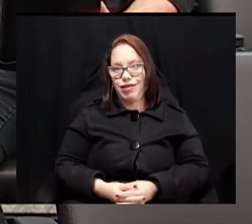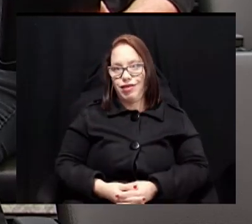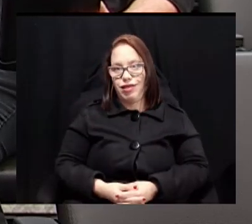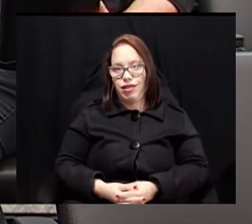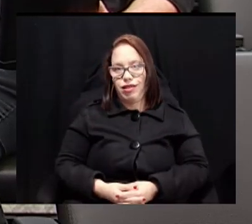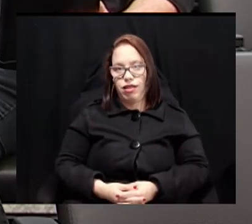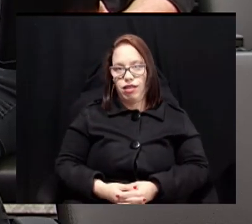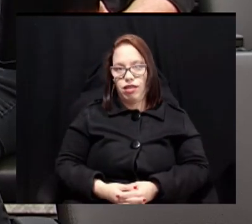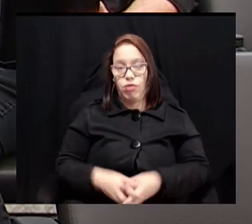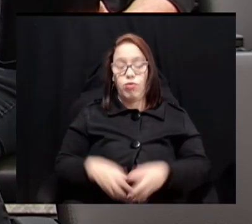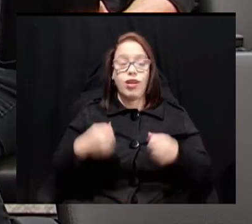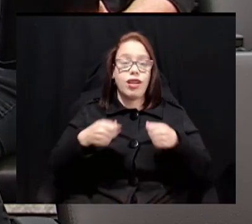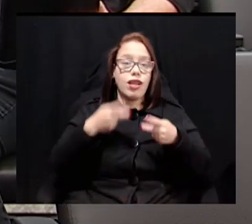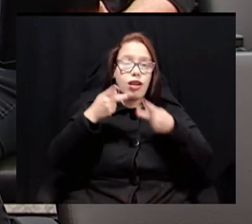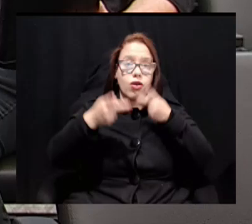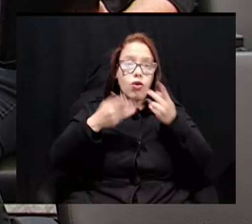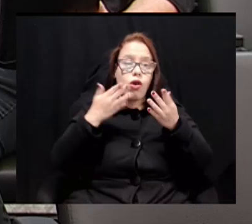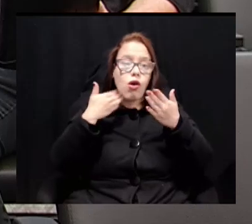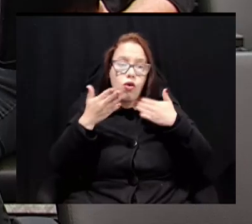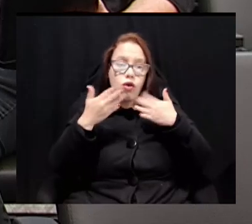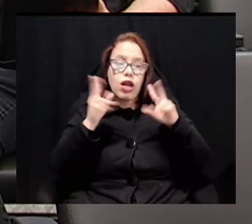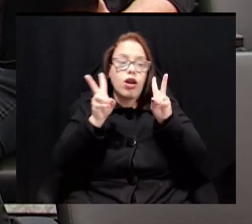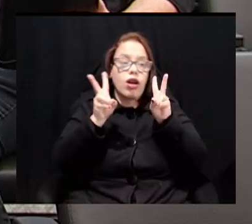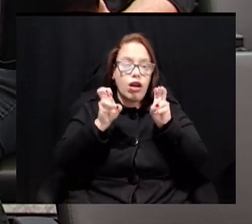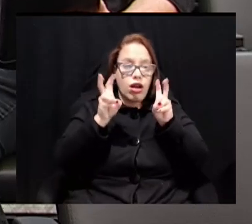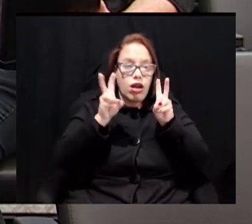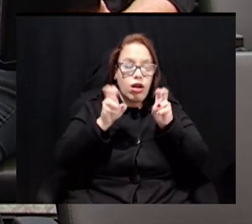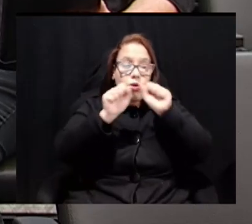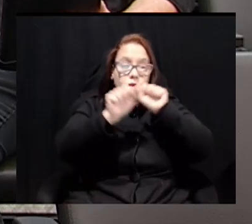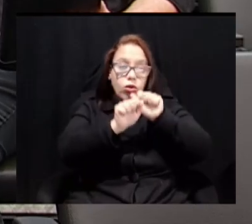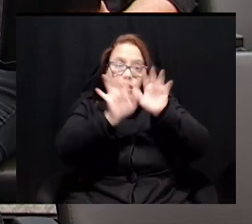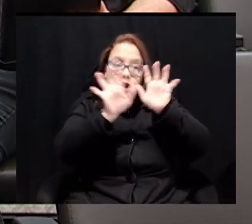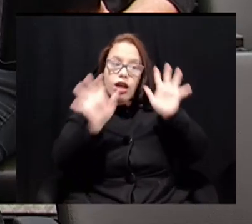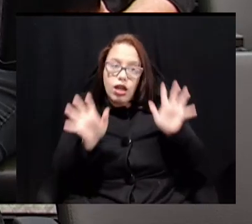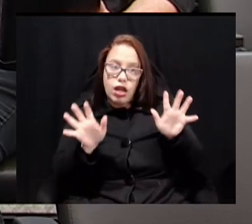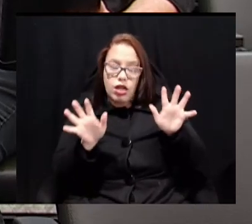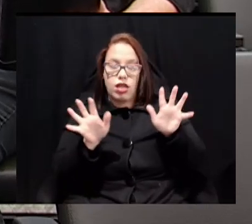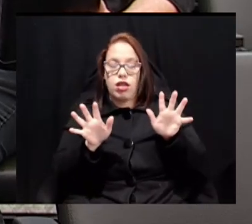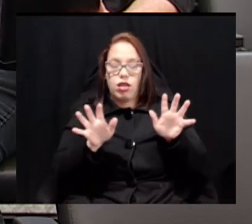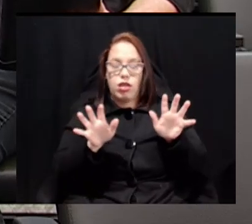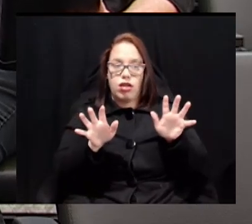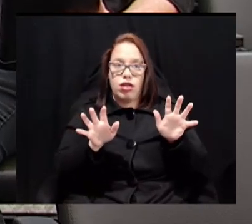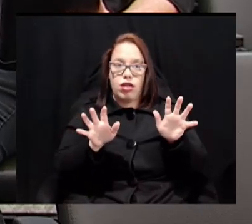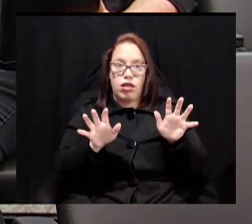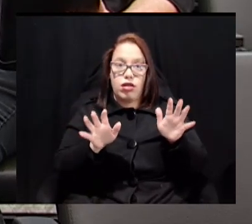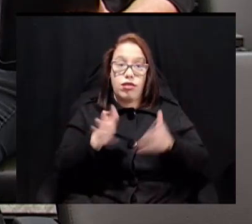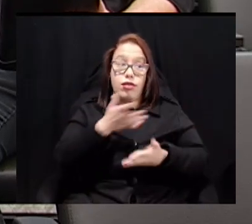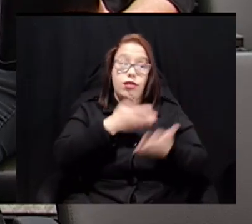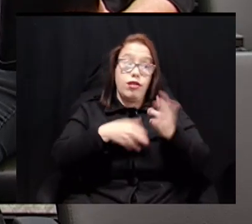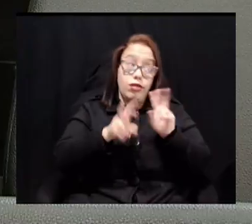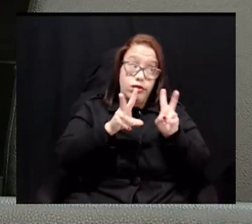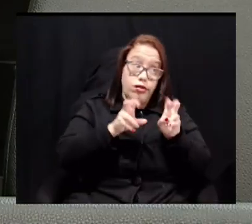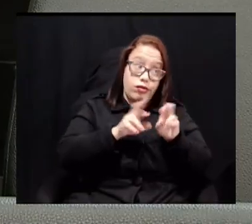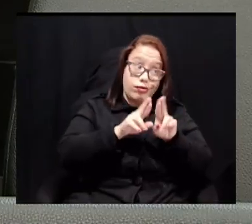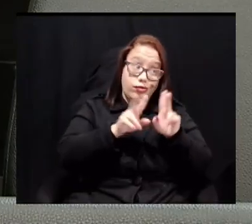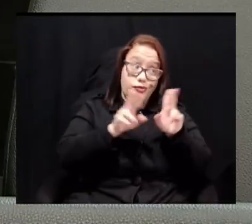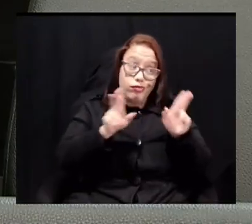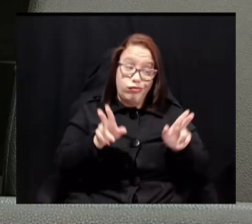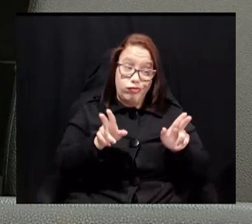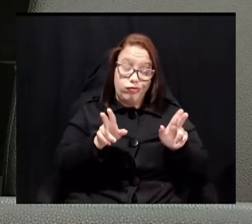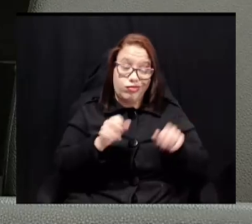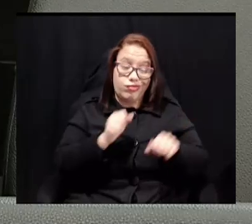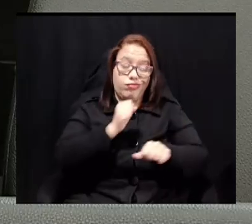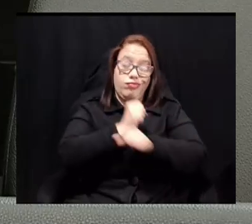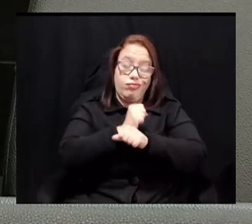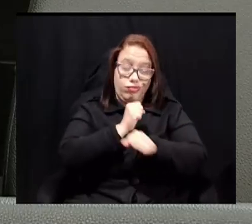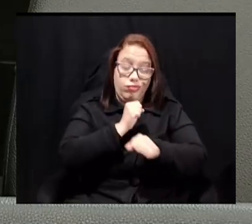assunto. A gente precisa conversar sobre esse assunto de uma forma muito clara, muito ampla. A gente precisa lidar com essas questões que ficaram paradas, adormecidas